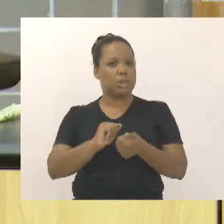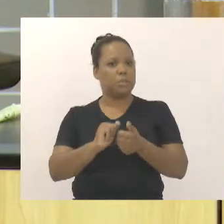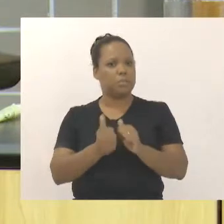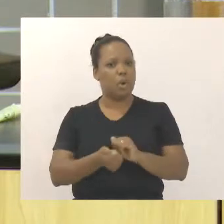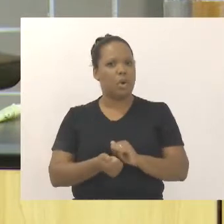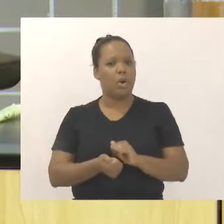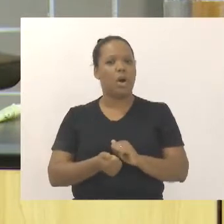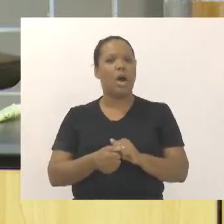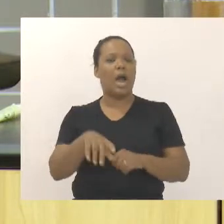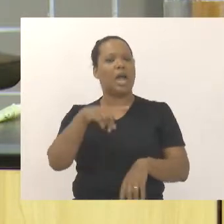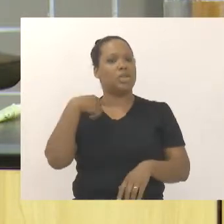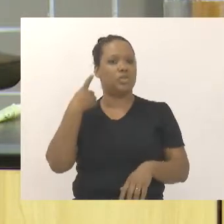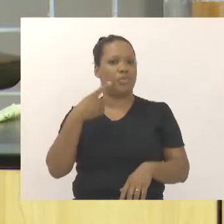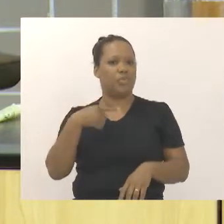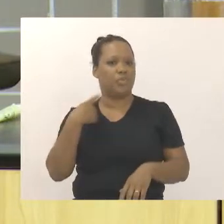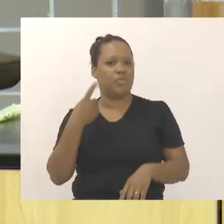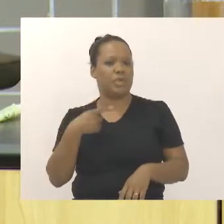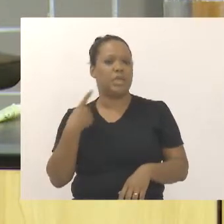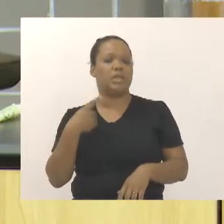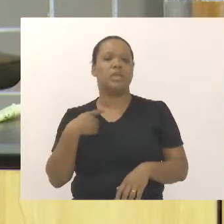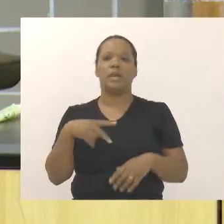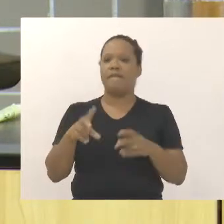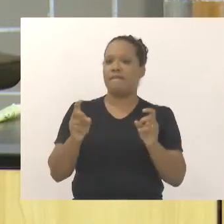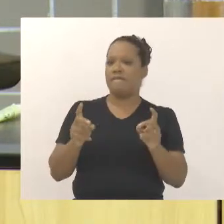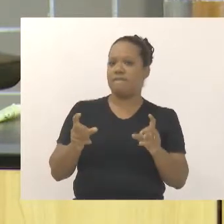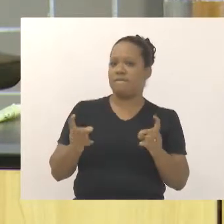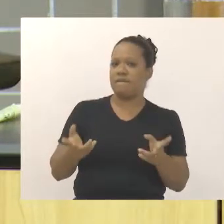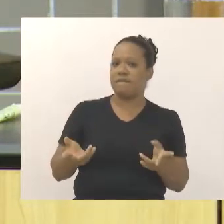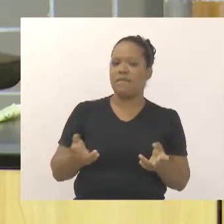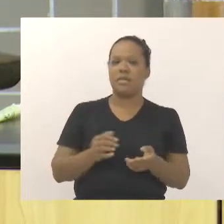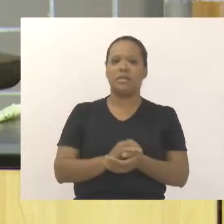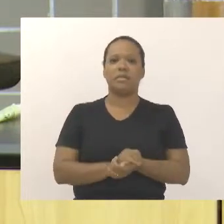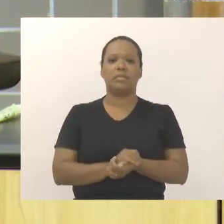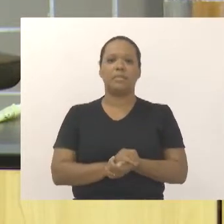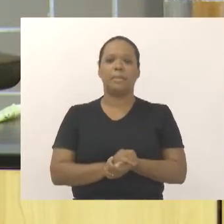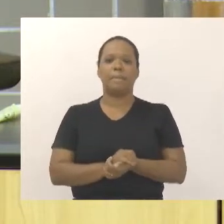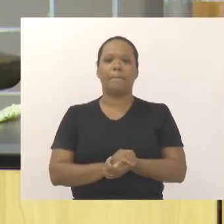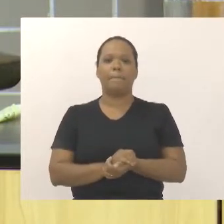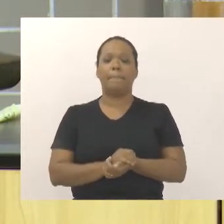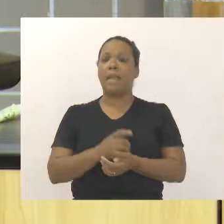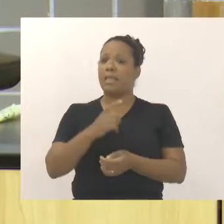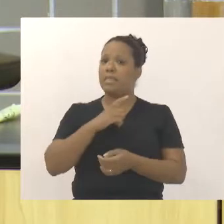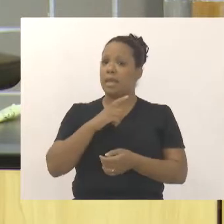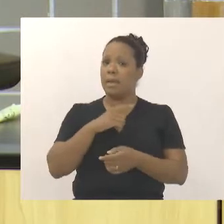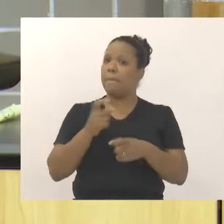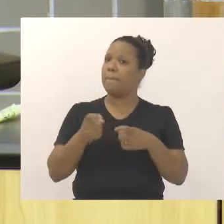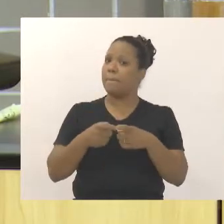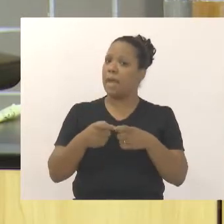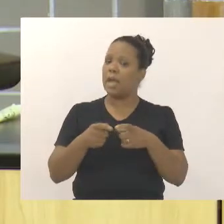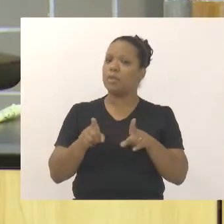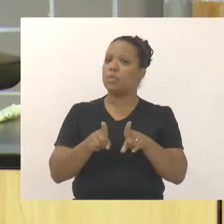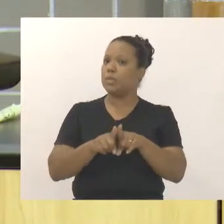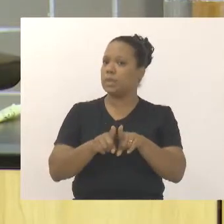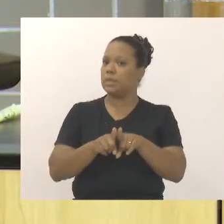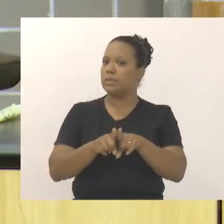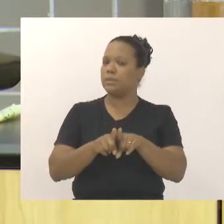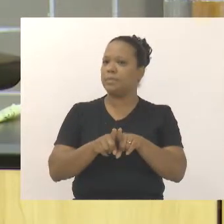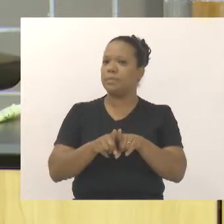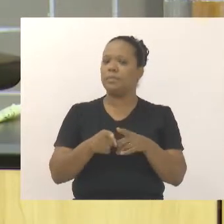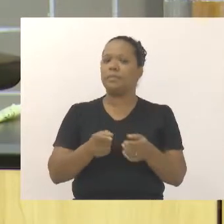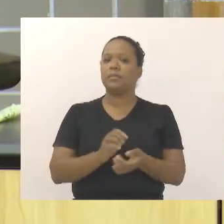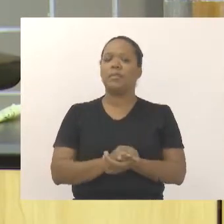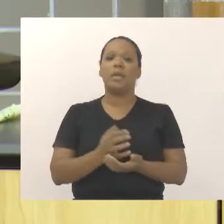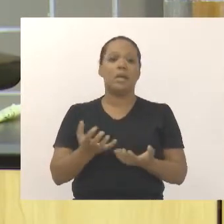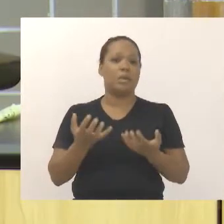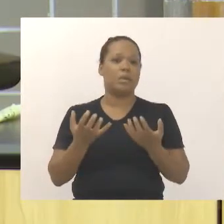temos advogados, temos comerciantes e nós temos médicos. E eu gostaria